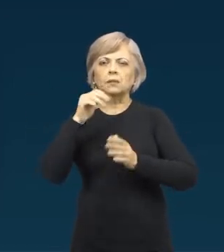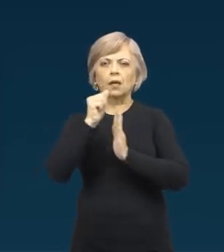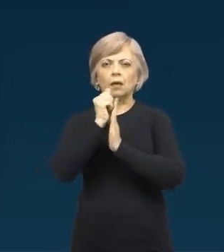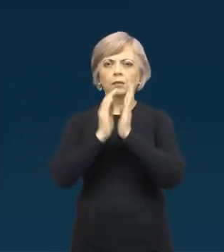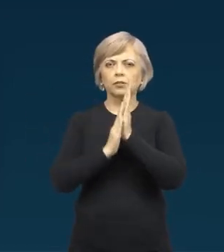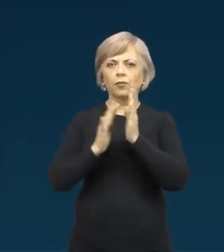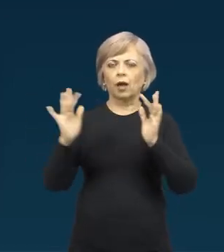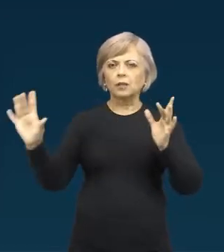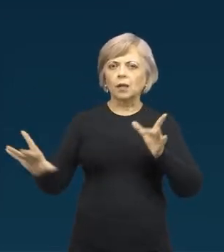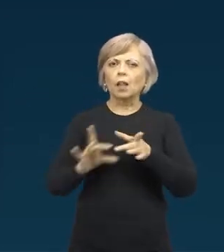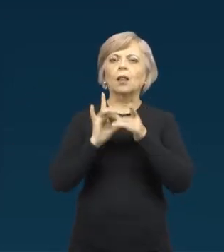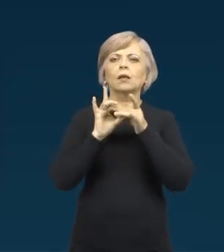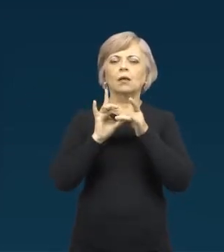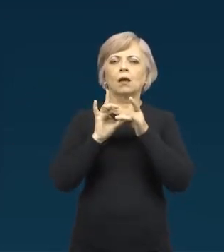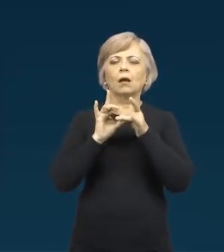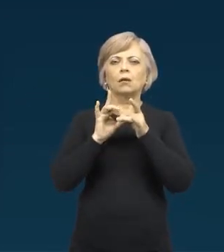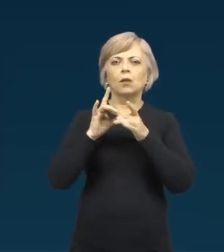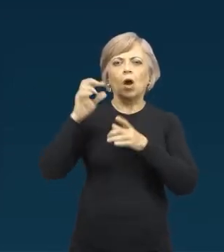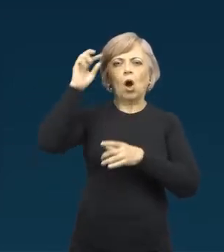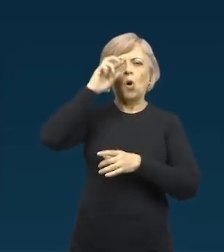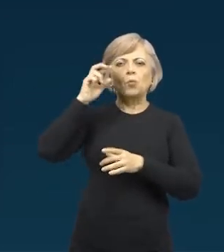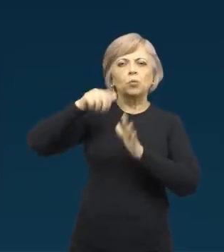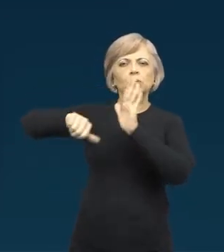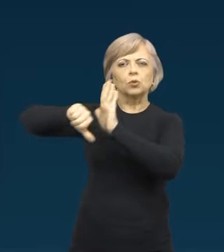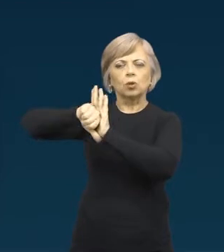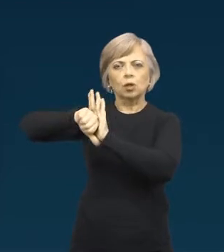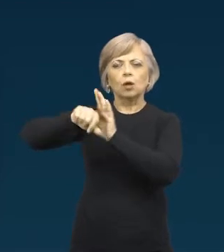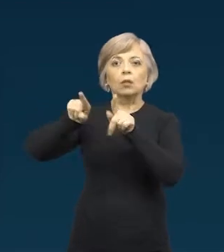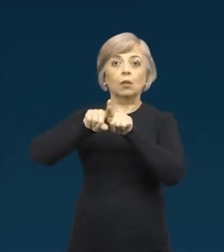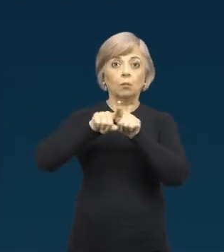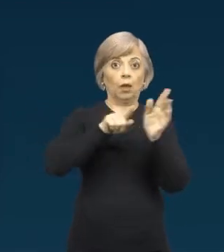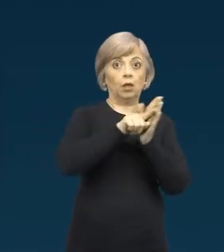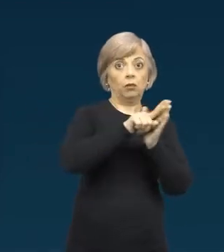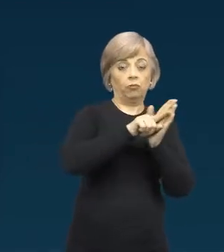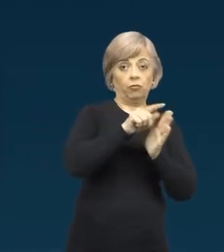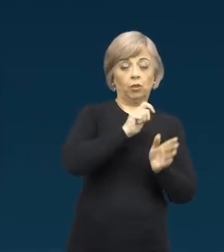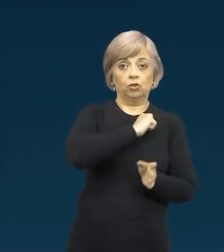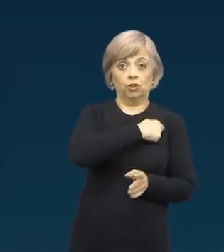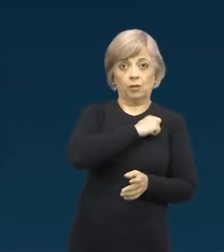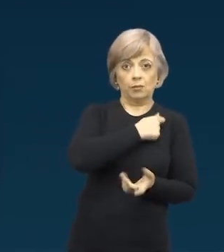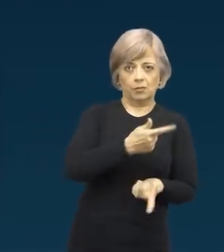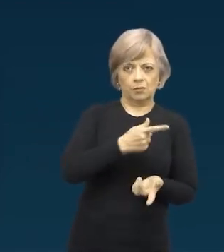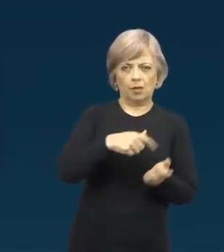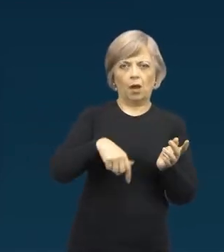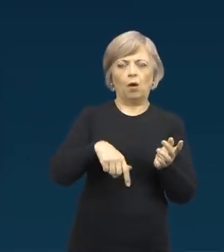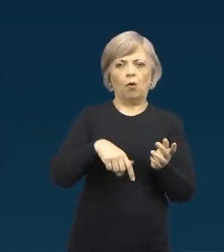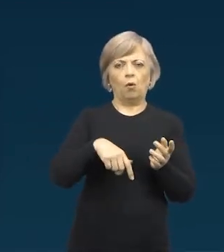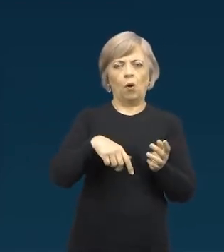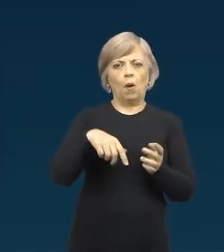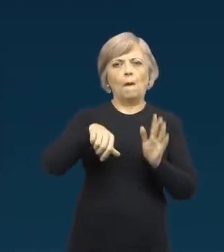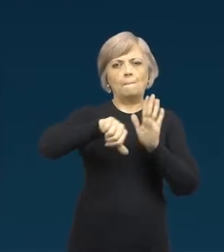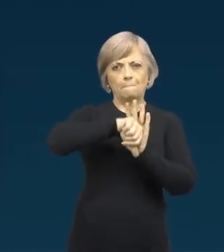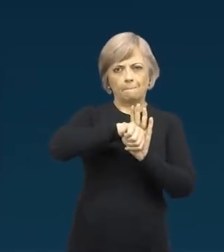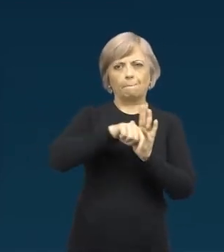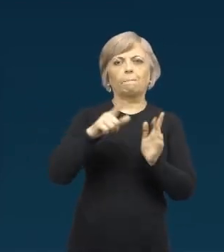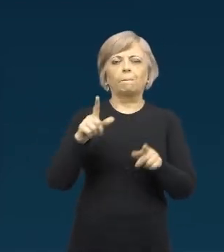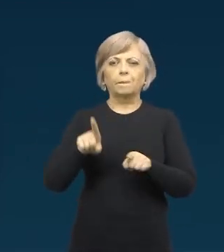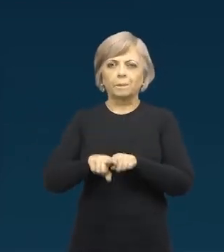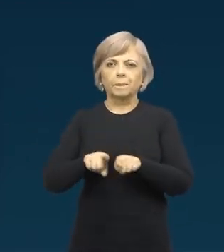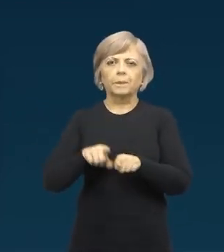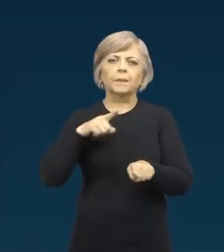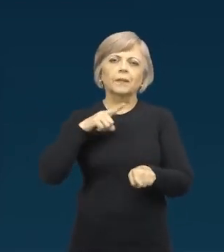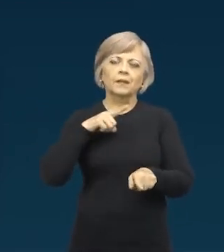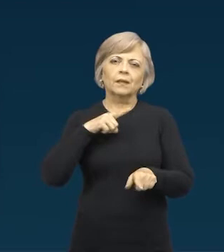ao promotor criminal e o promotor de investigação penal, e de fato é também, porque cabe a ele fazer